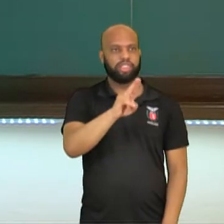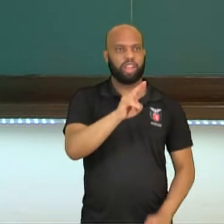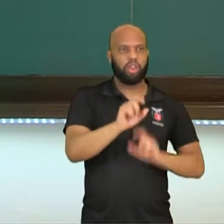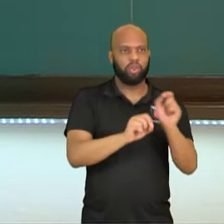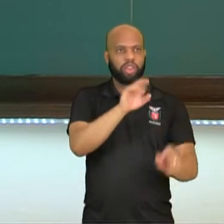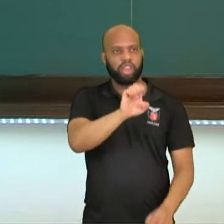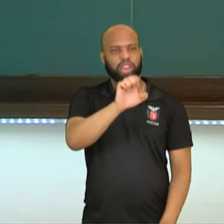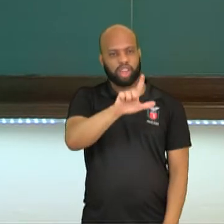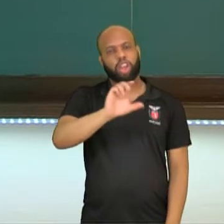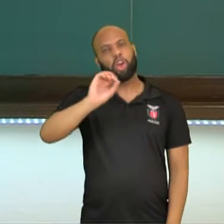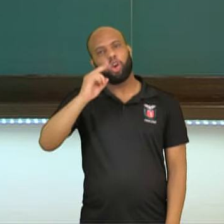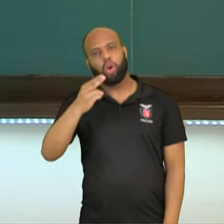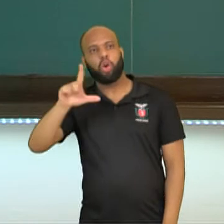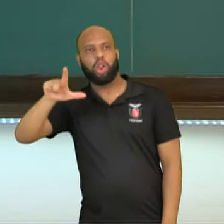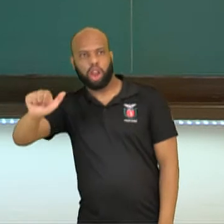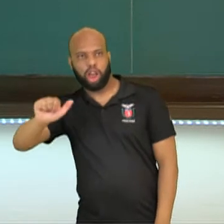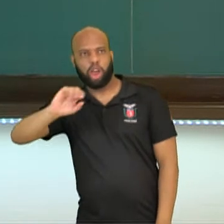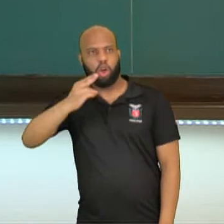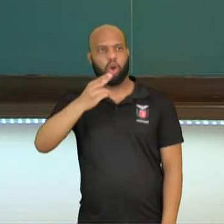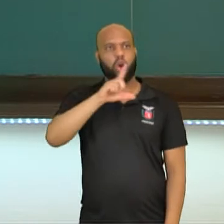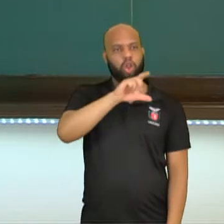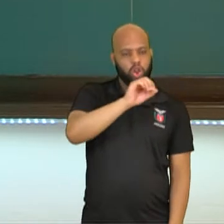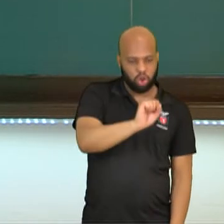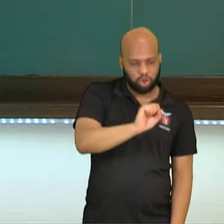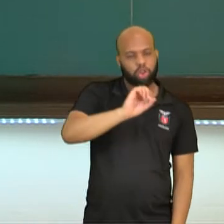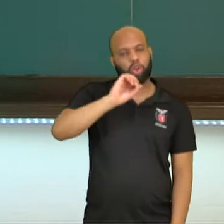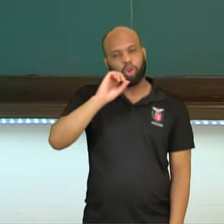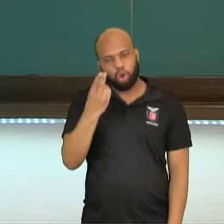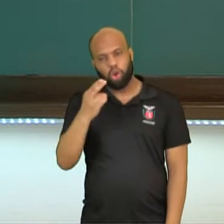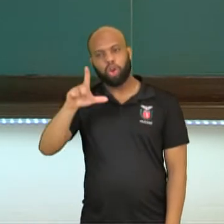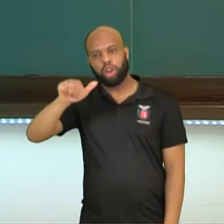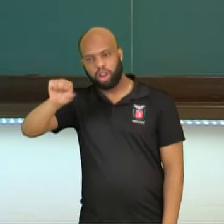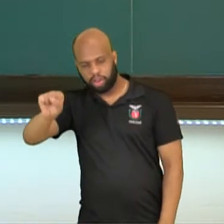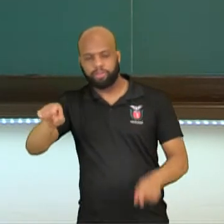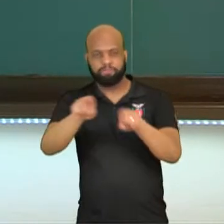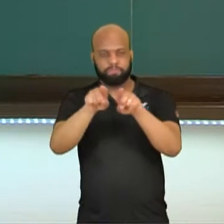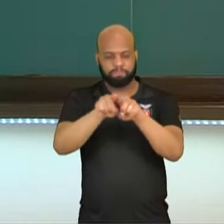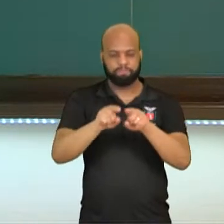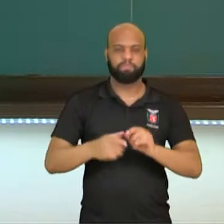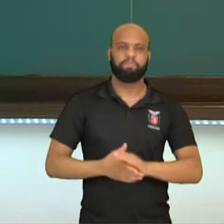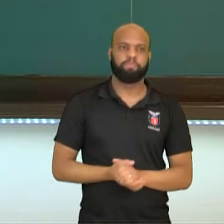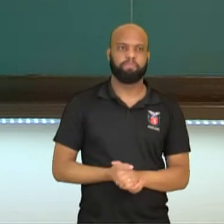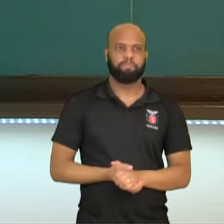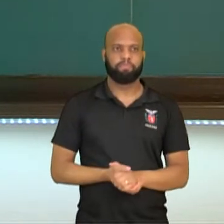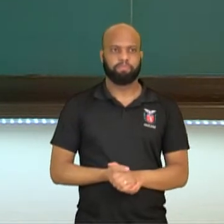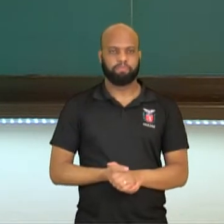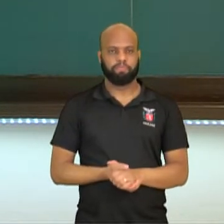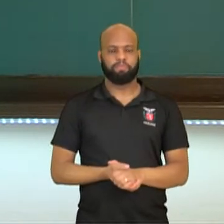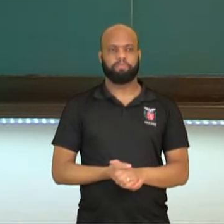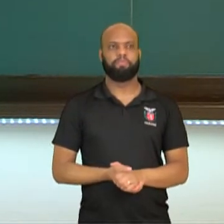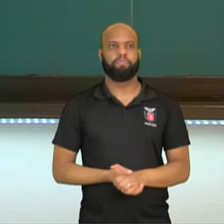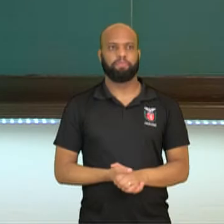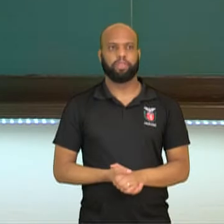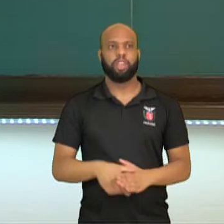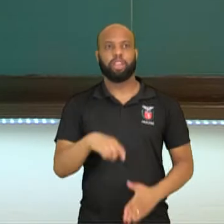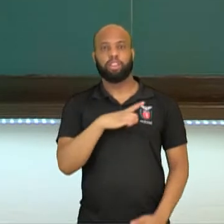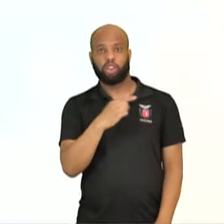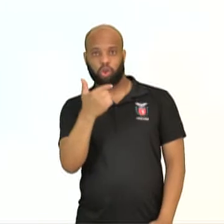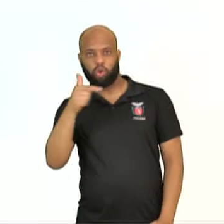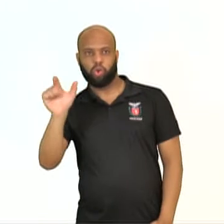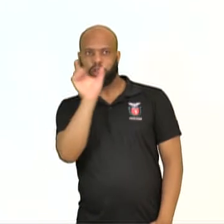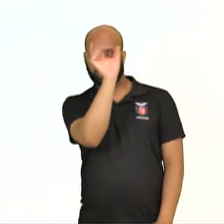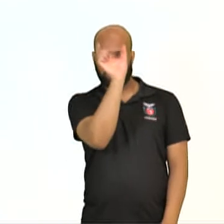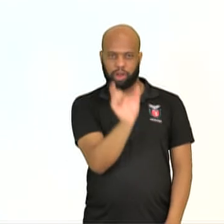masculino. Terminação umbre, artigo feminino. Beleza? Outras